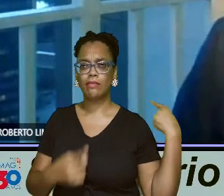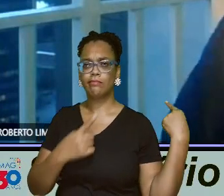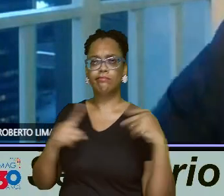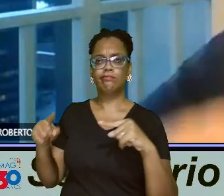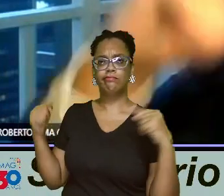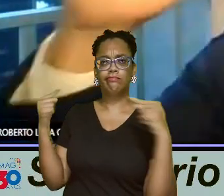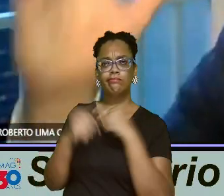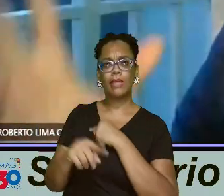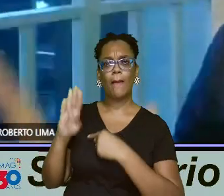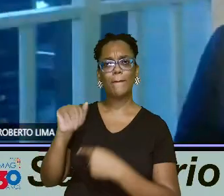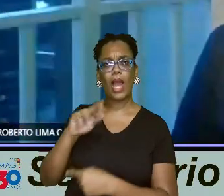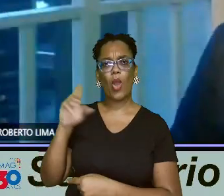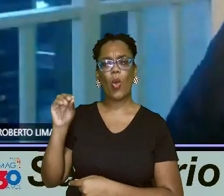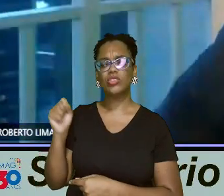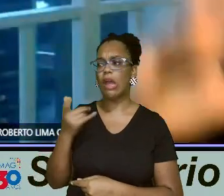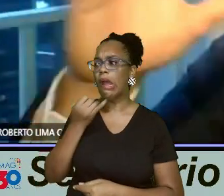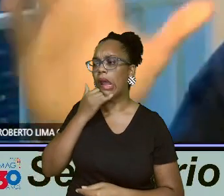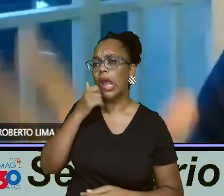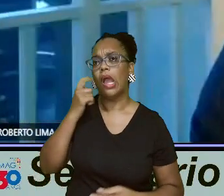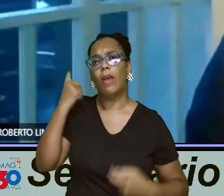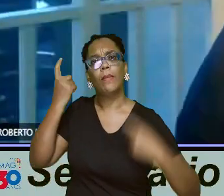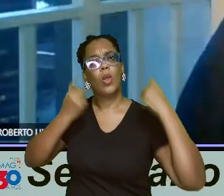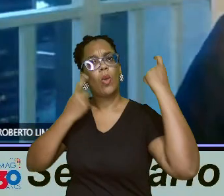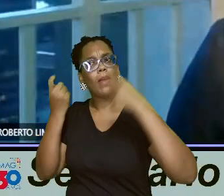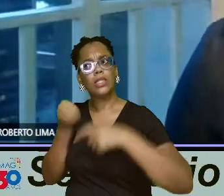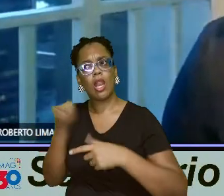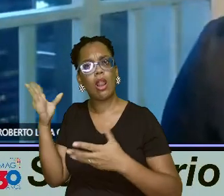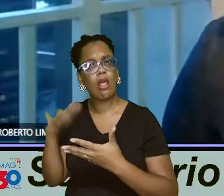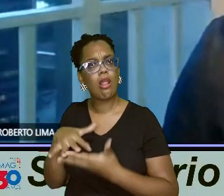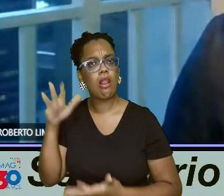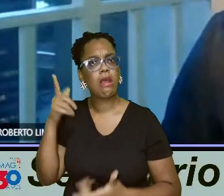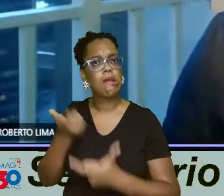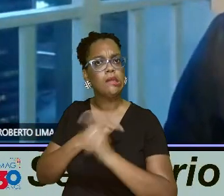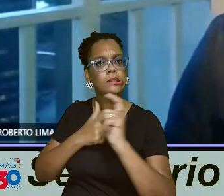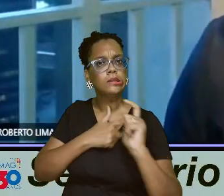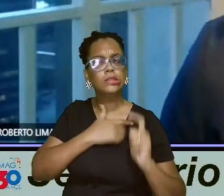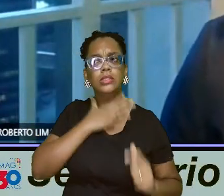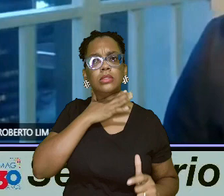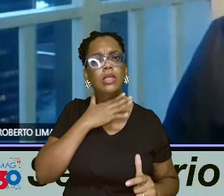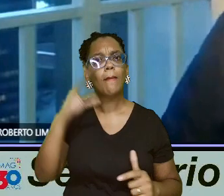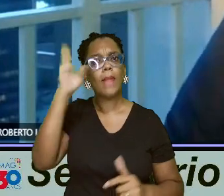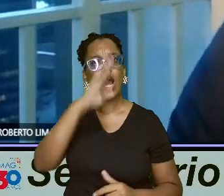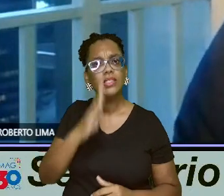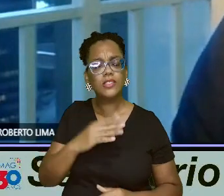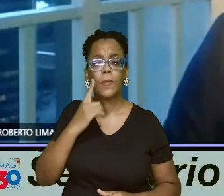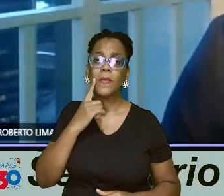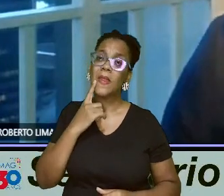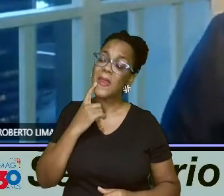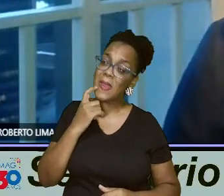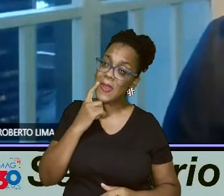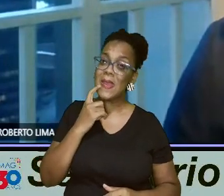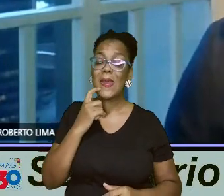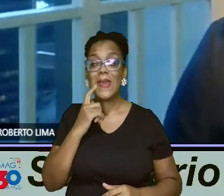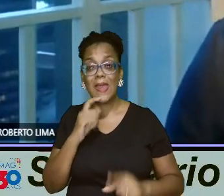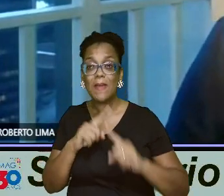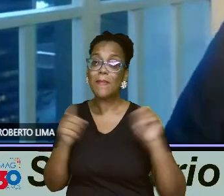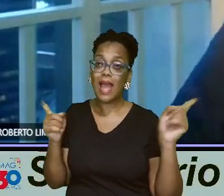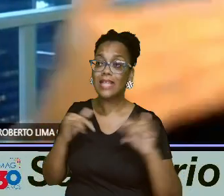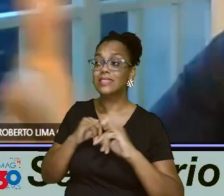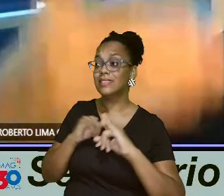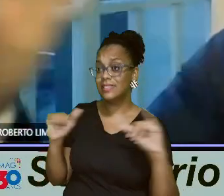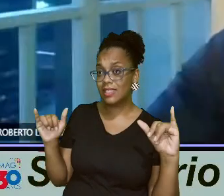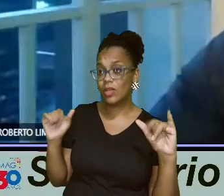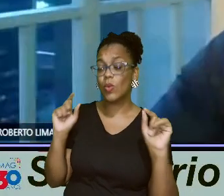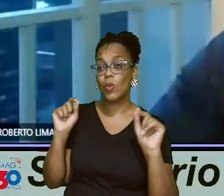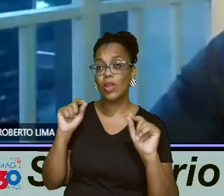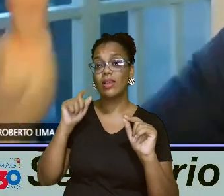muito preocupado com esses grandes números aí de devedores no Brasil, né, mas eu quero dizê-los, e encontrei